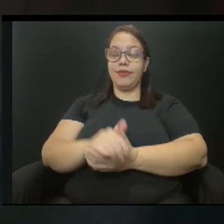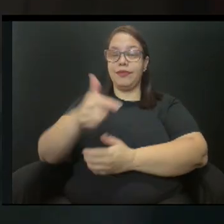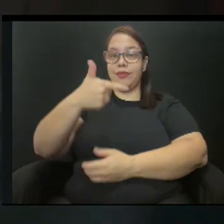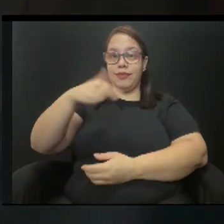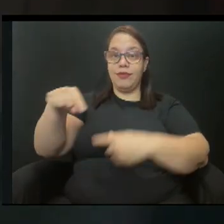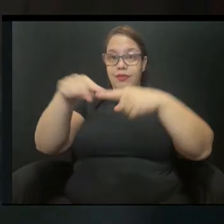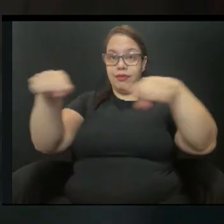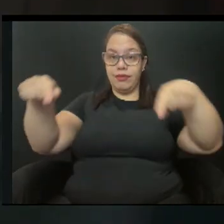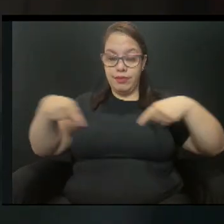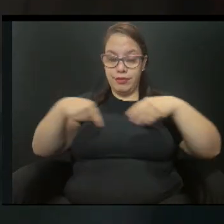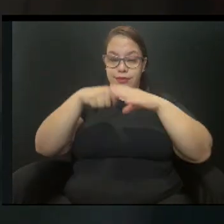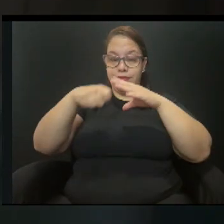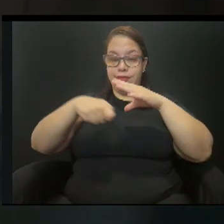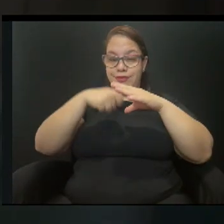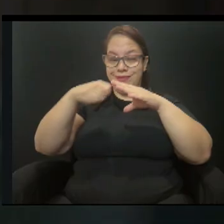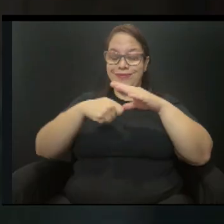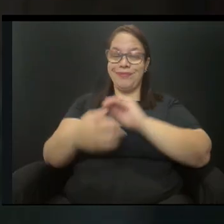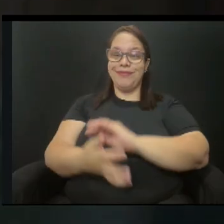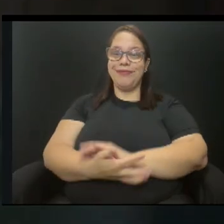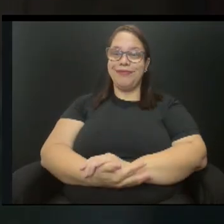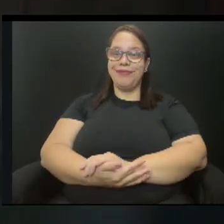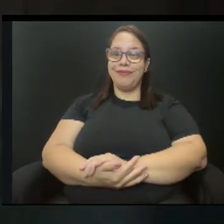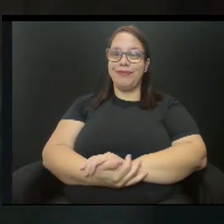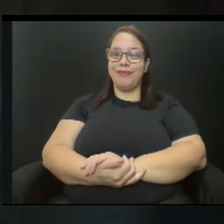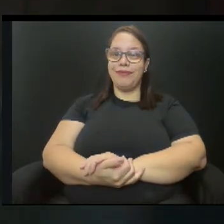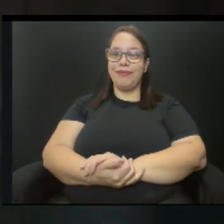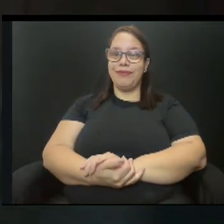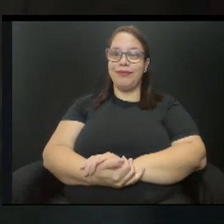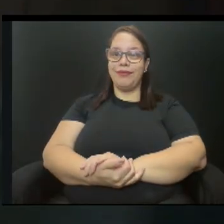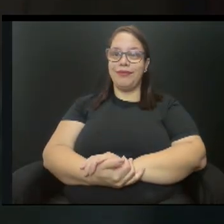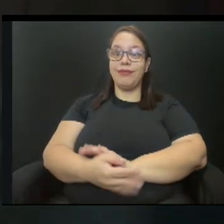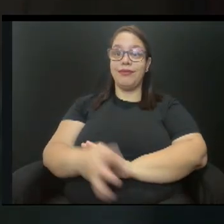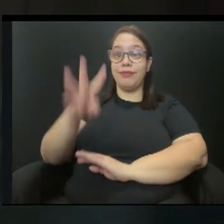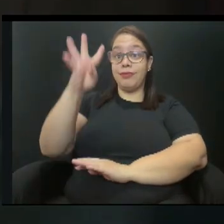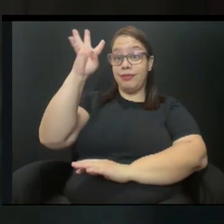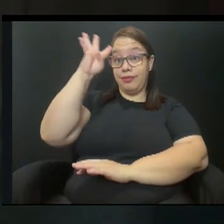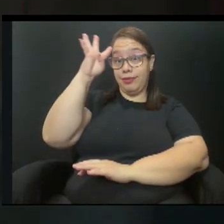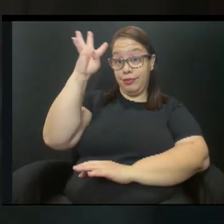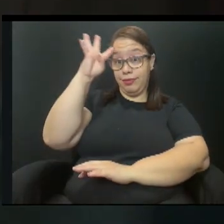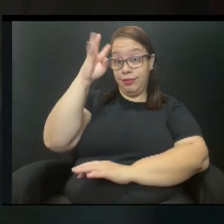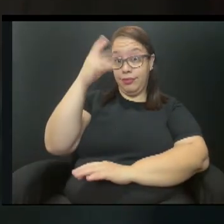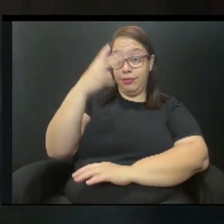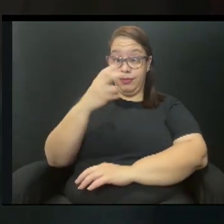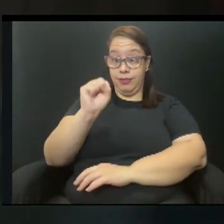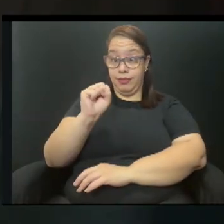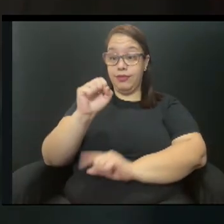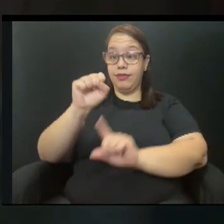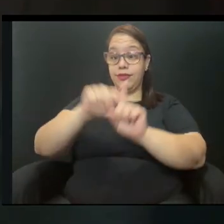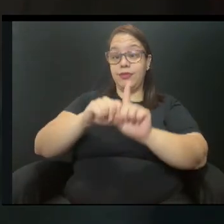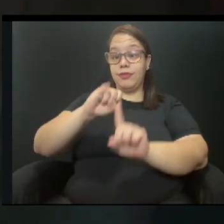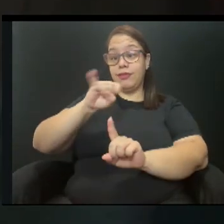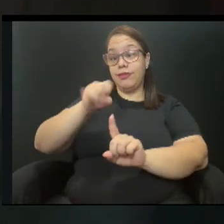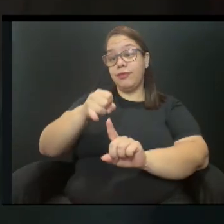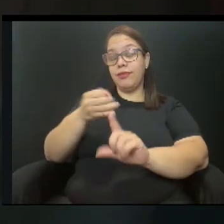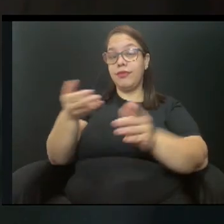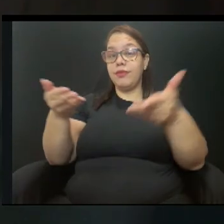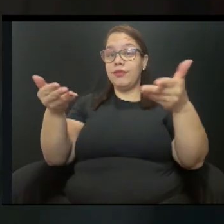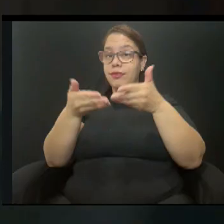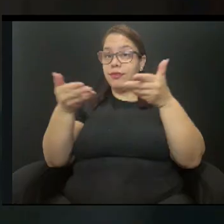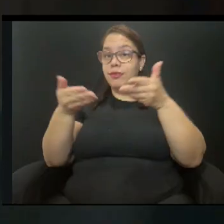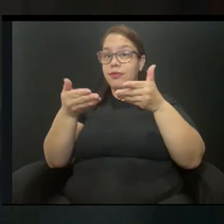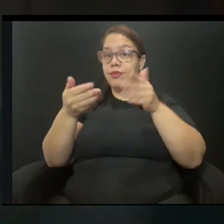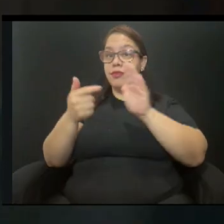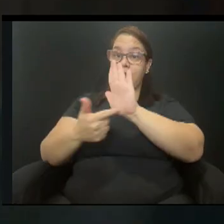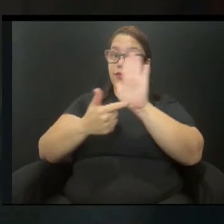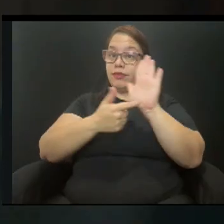do Estúdio Câmara no ar, quarta-feira, 28 de janeiro. E hoje nós vamos abordar um tema que